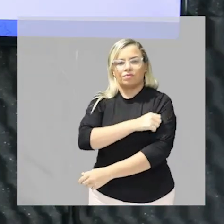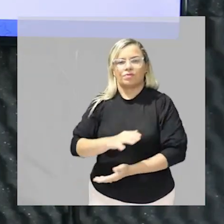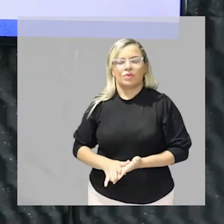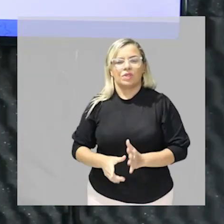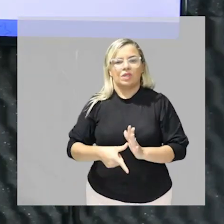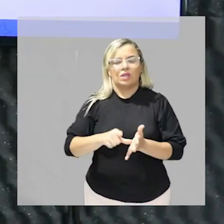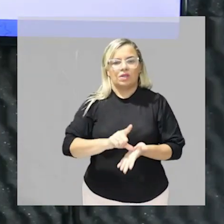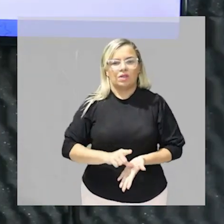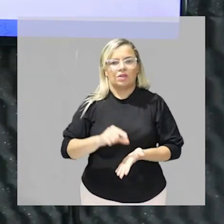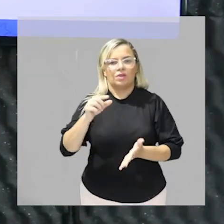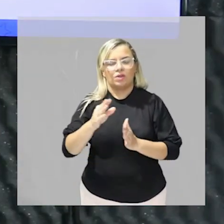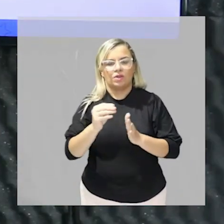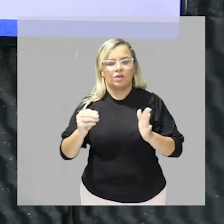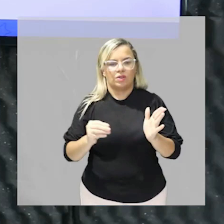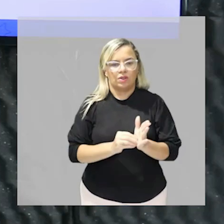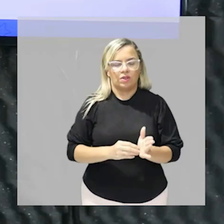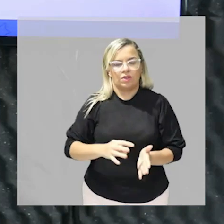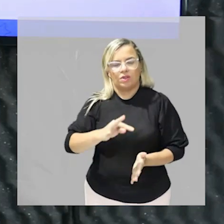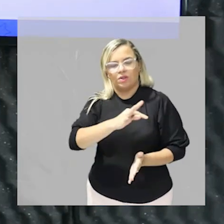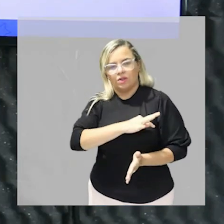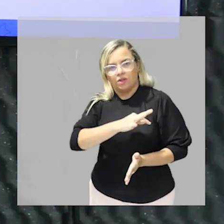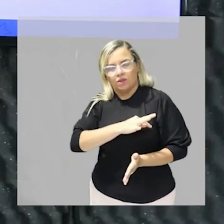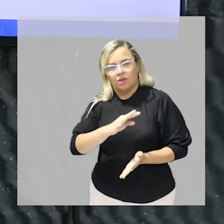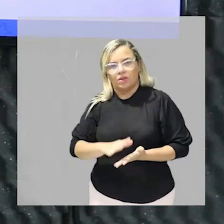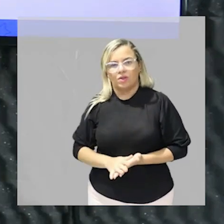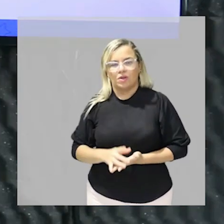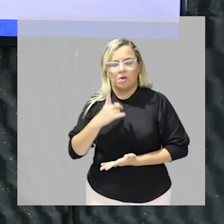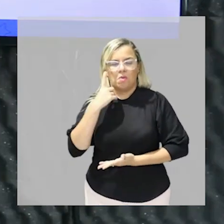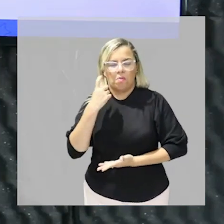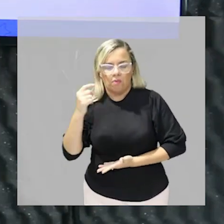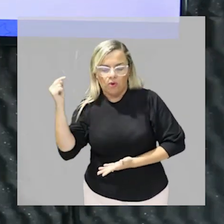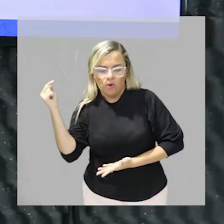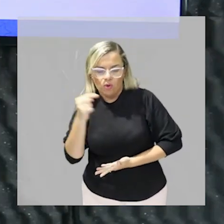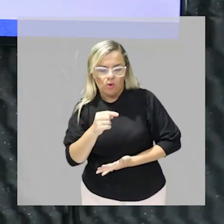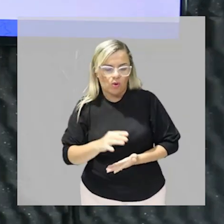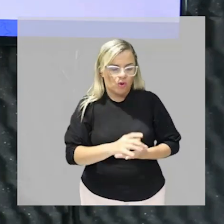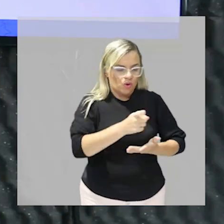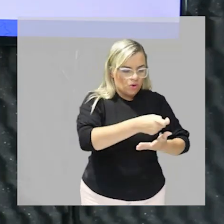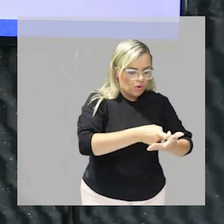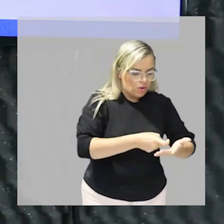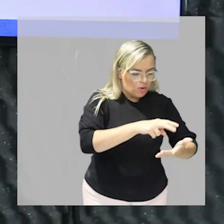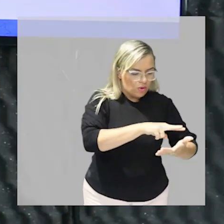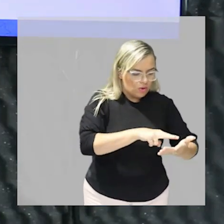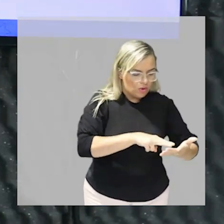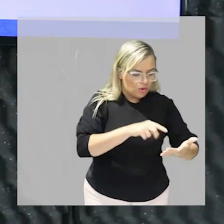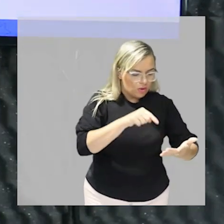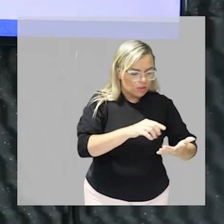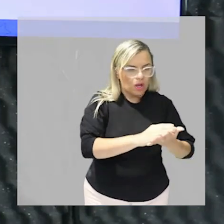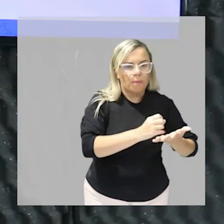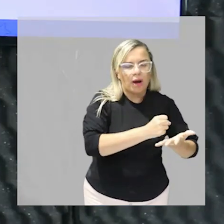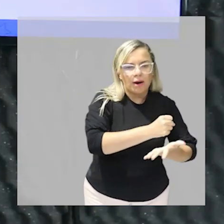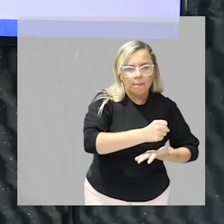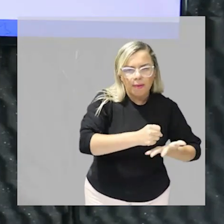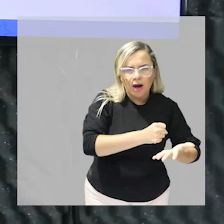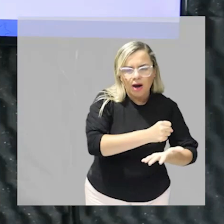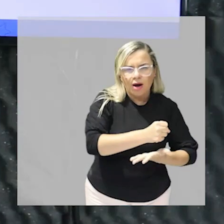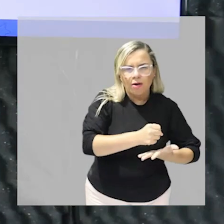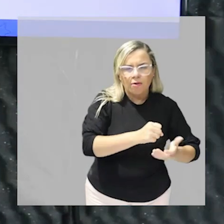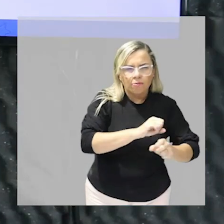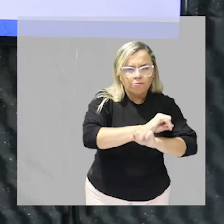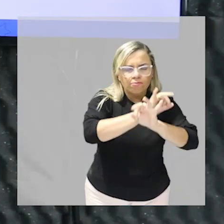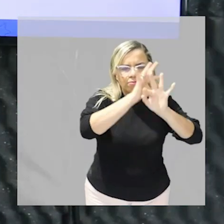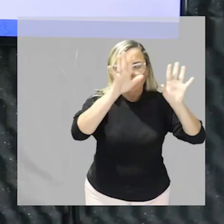ti. Essa técnica ela é tão interessante porque muitas vezes o texto motivador, ele está ali mais para dar um embasamento, para te dar uma